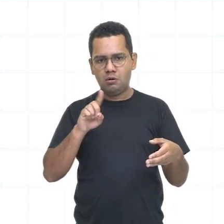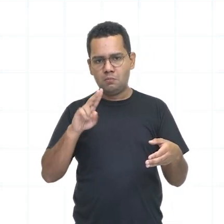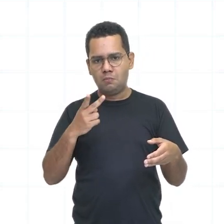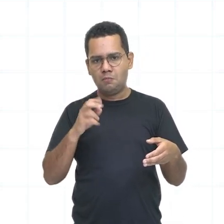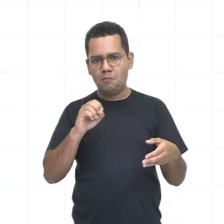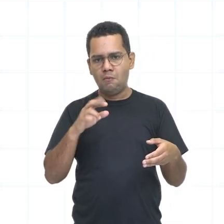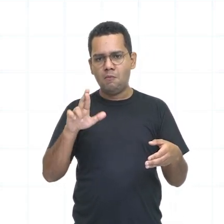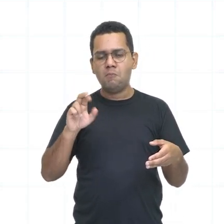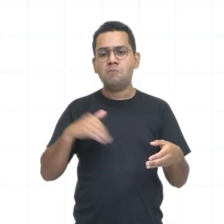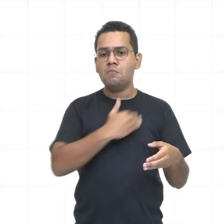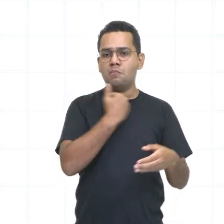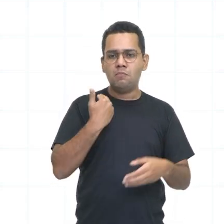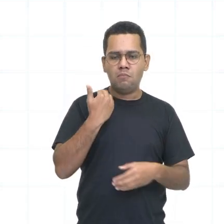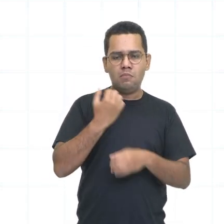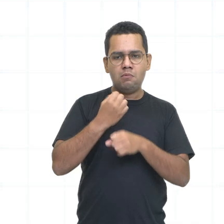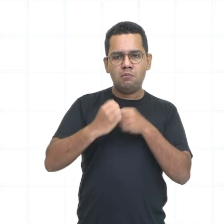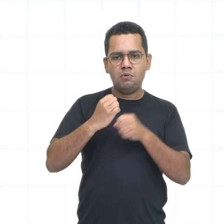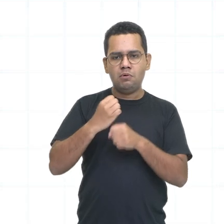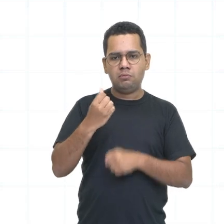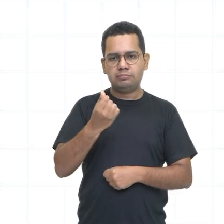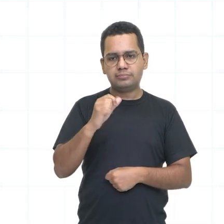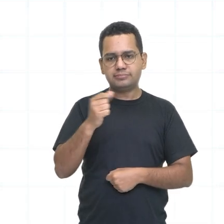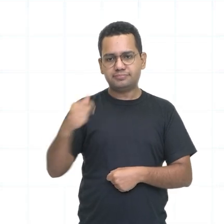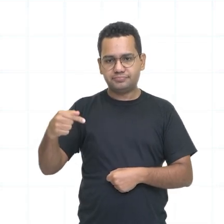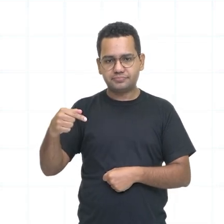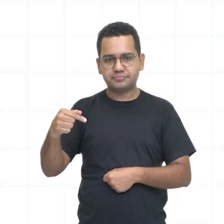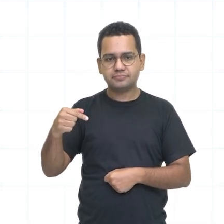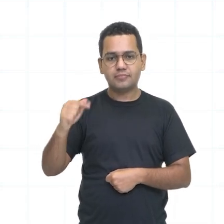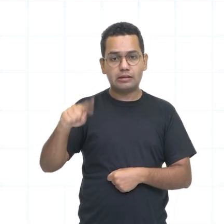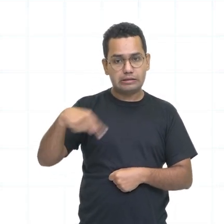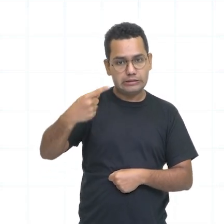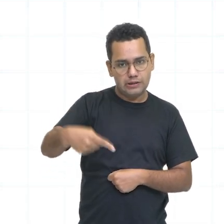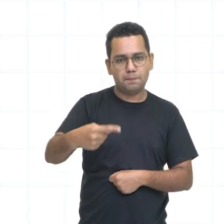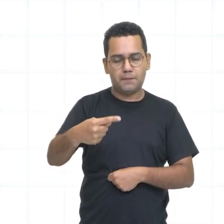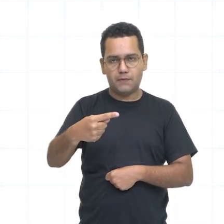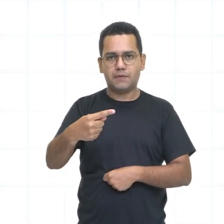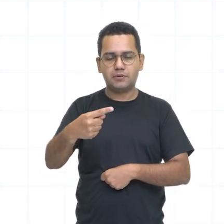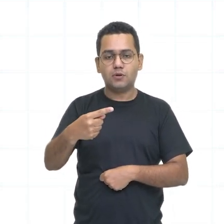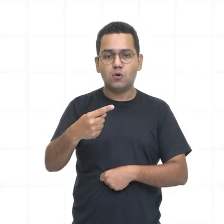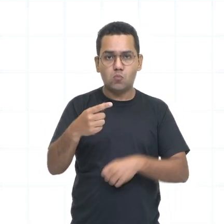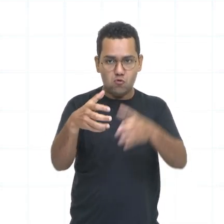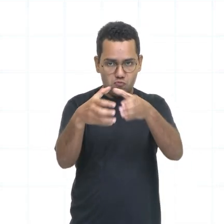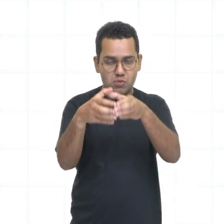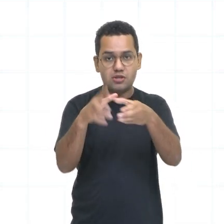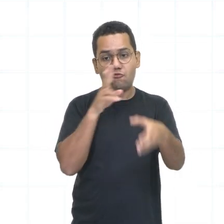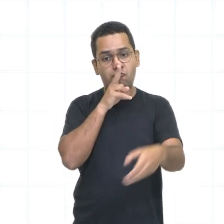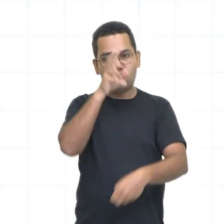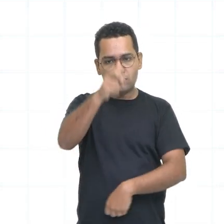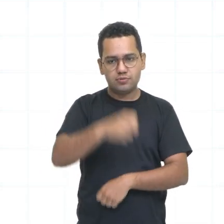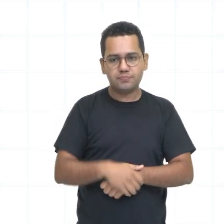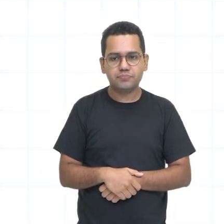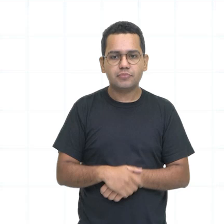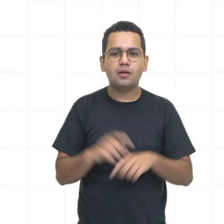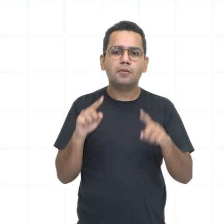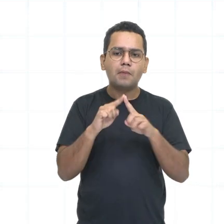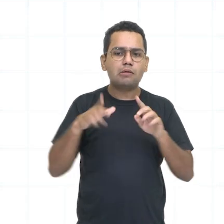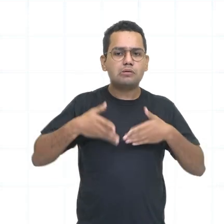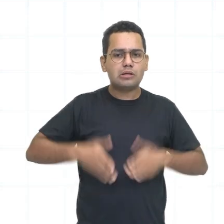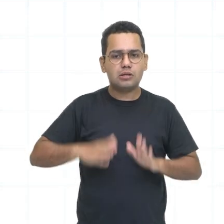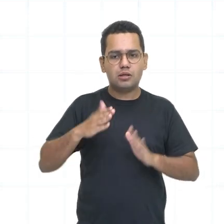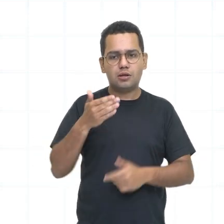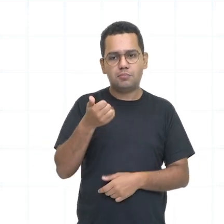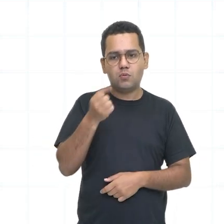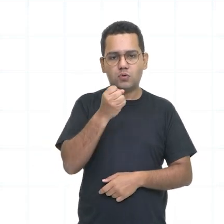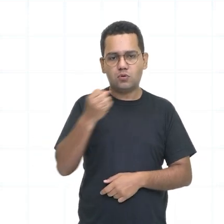em 1967, pouco antes do movimento explodir de fato. Nascido em 1882, na cidade de Nova York, ele